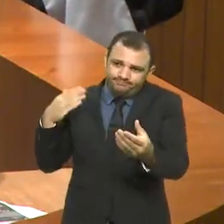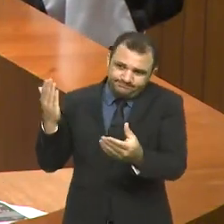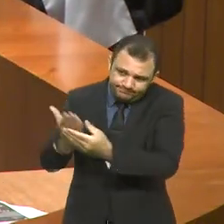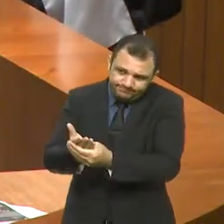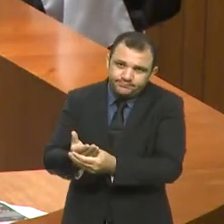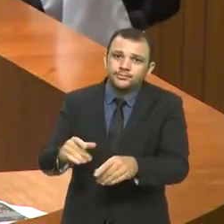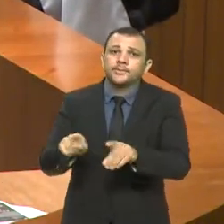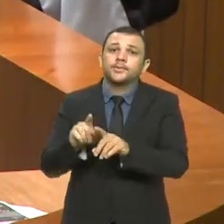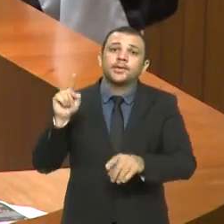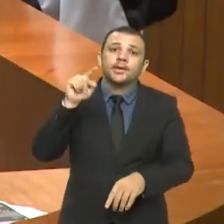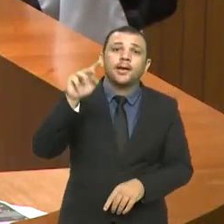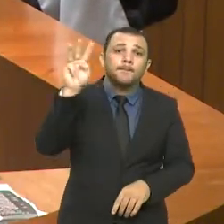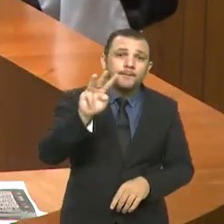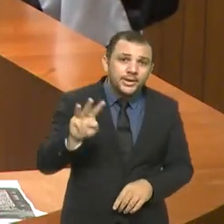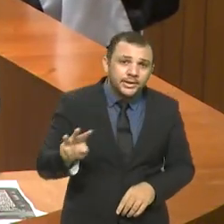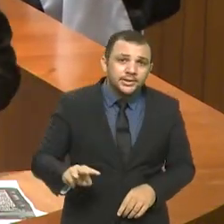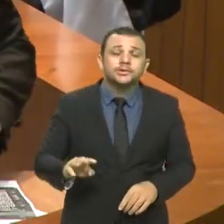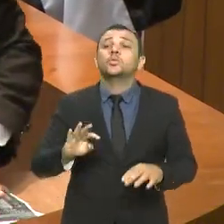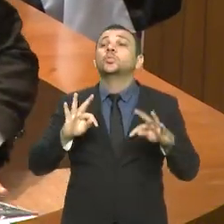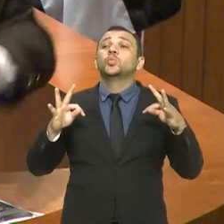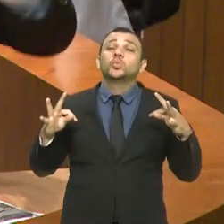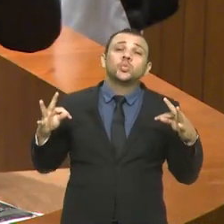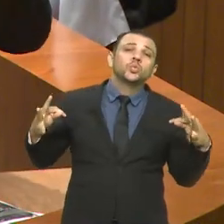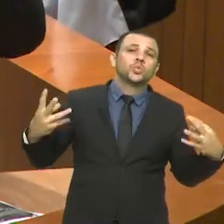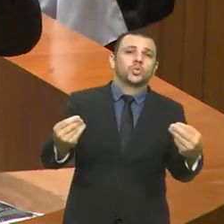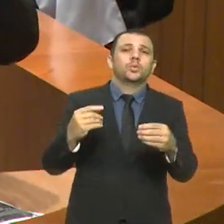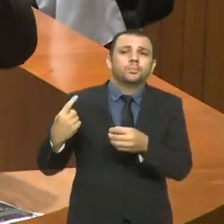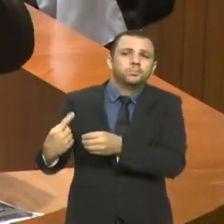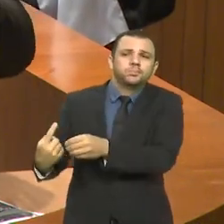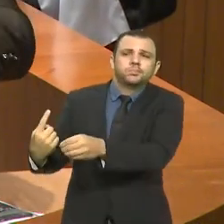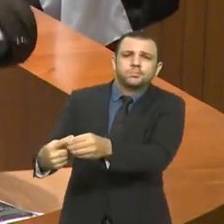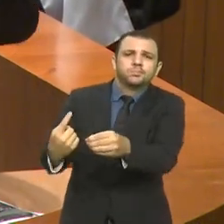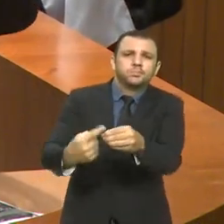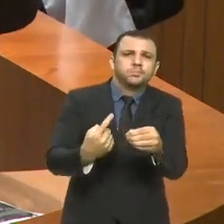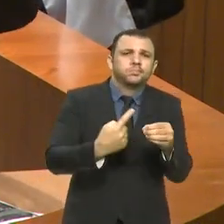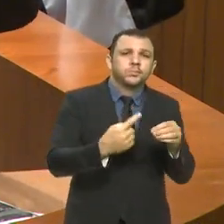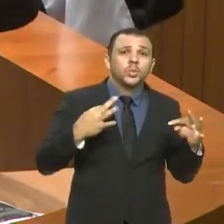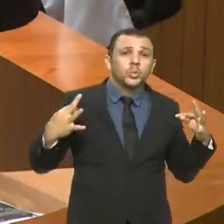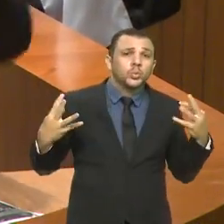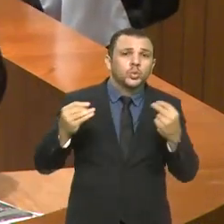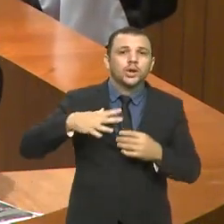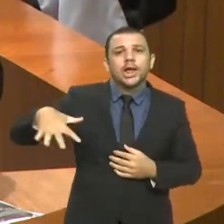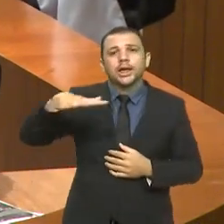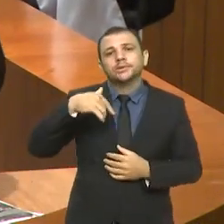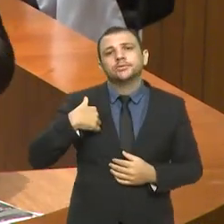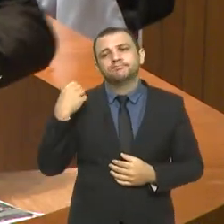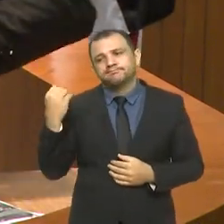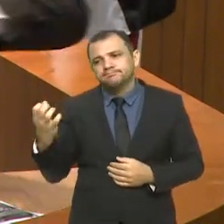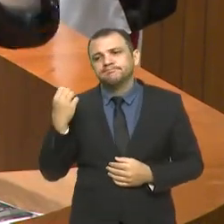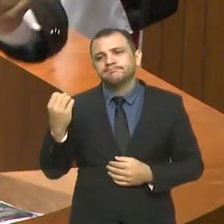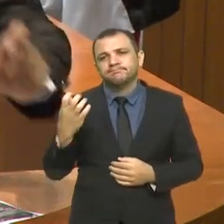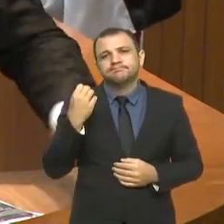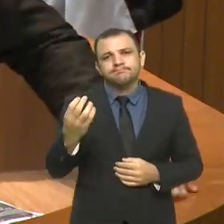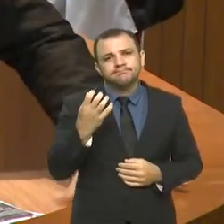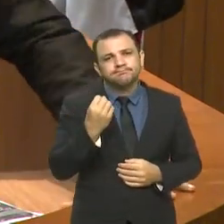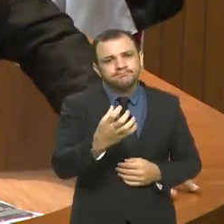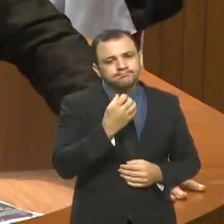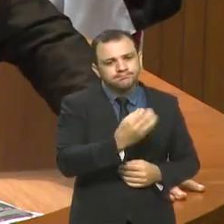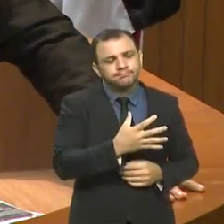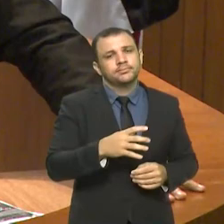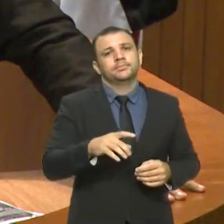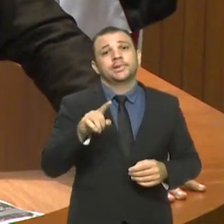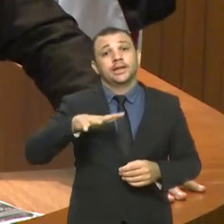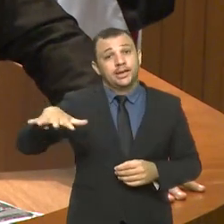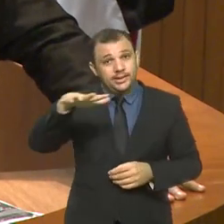até Mirizal. Eu fui a todas as cidades. Percorri todas as cidades da Baixada e do litoral.